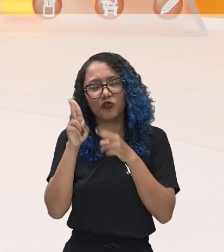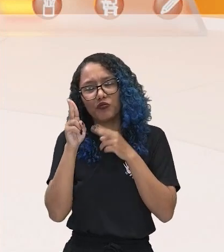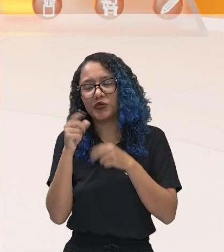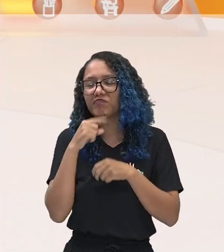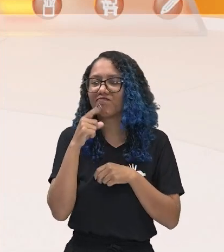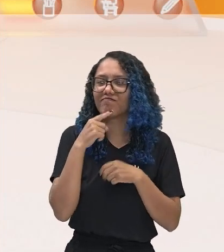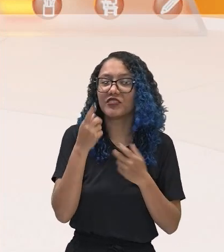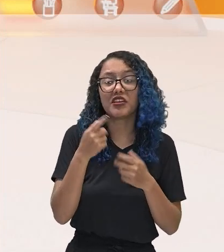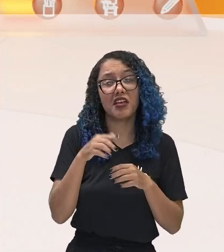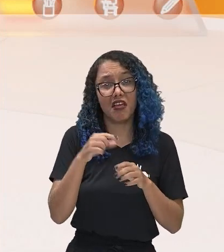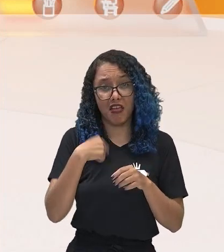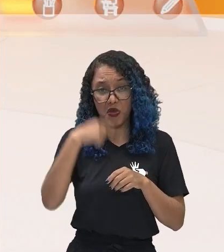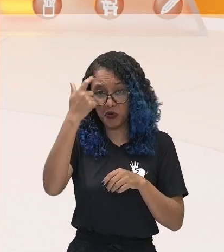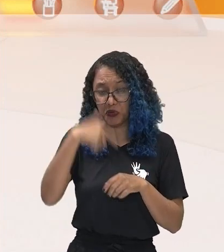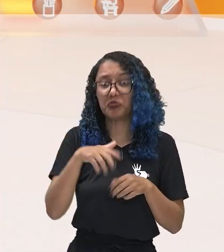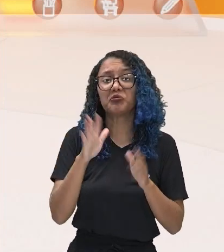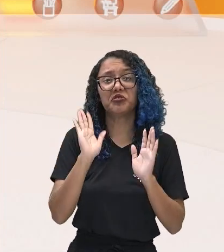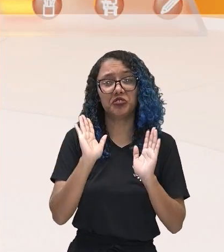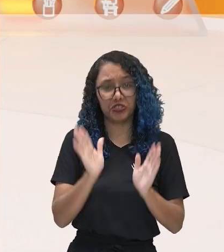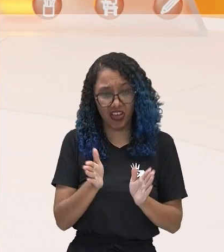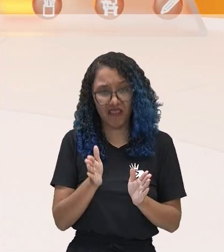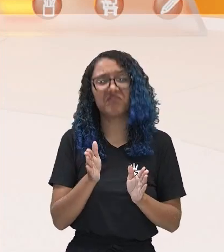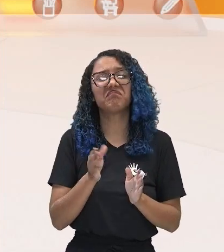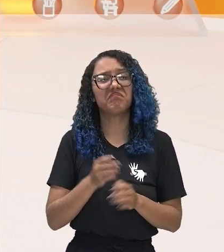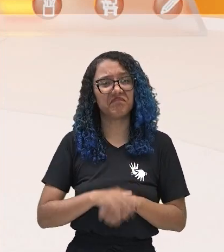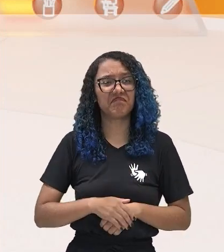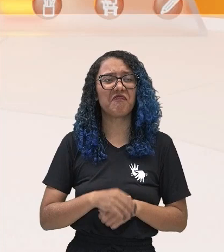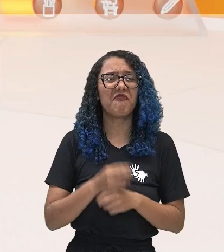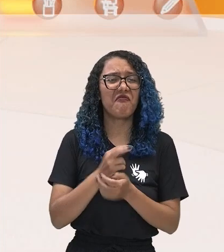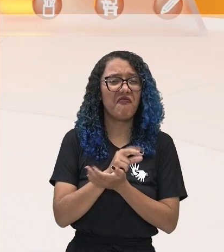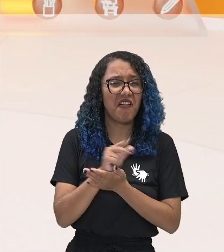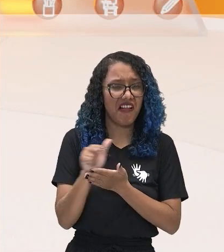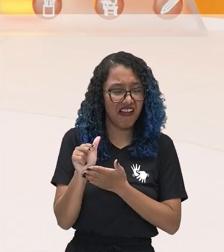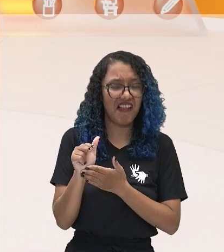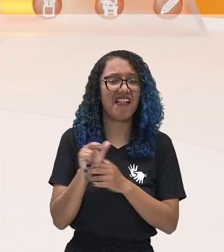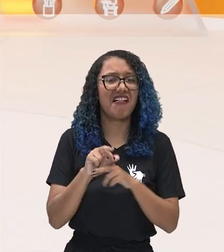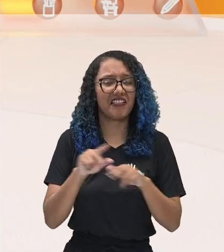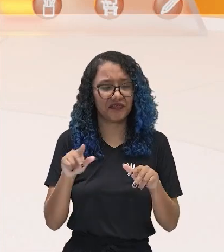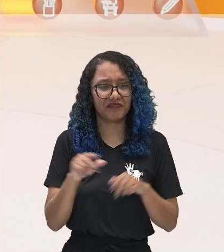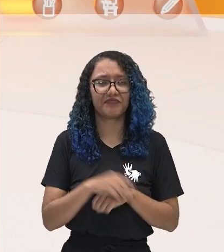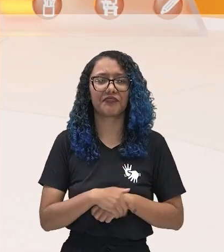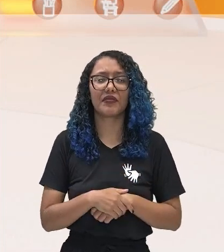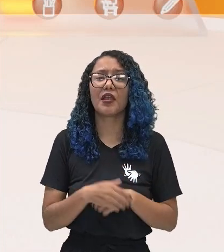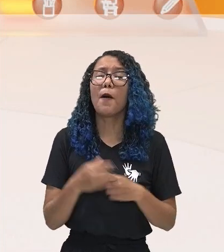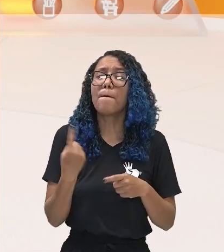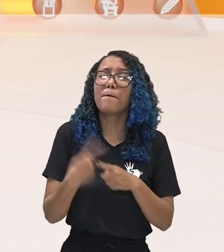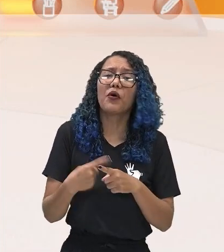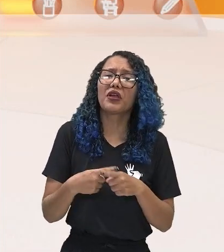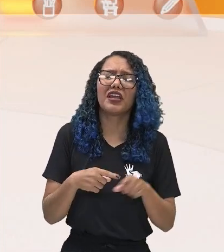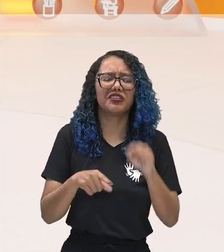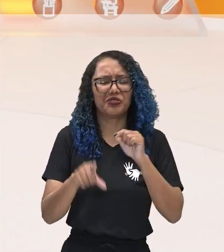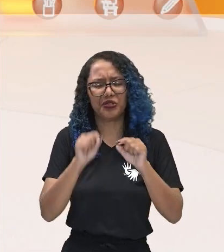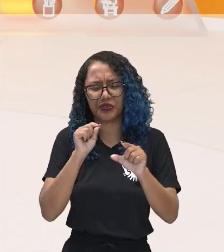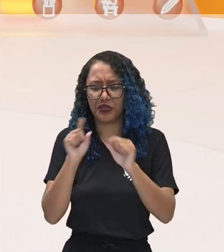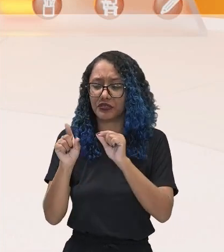várias vezes comigo isso daí, tá? Porque ter de escolher a todo instante é angustiante, pois